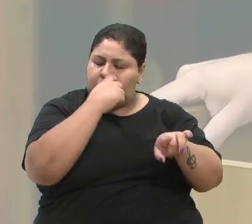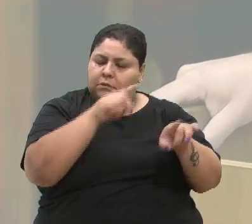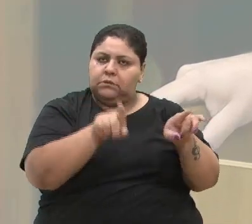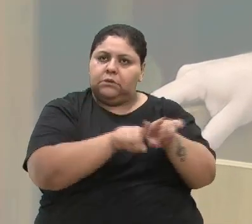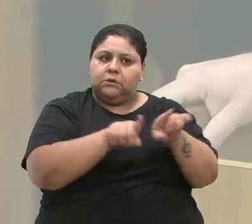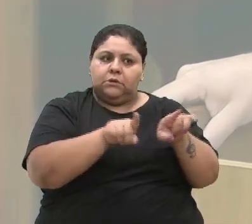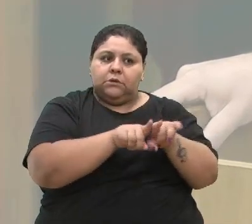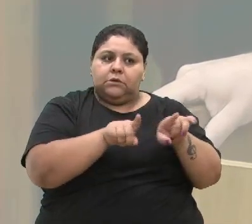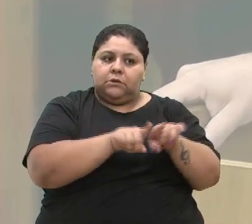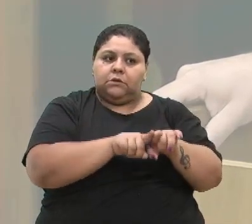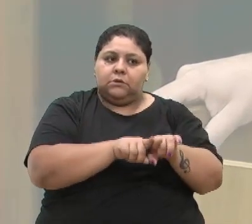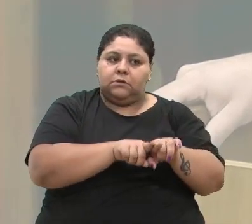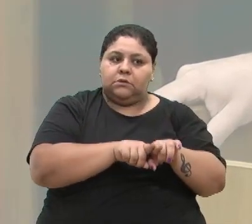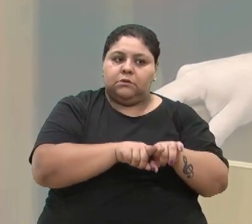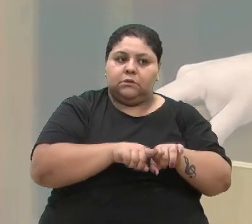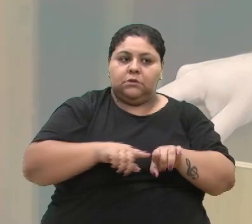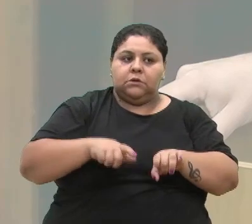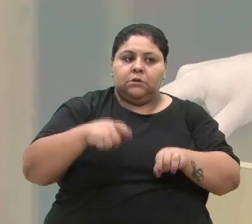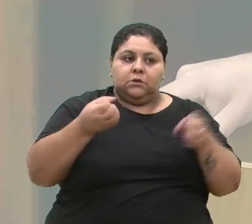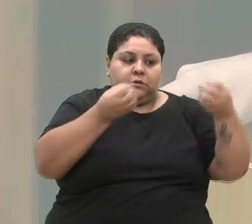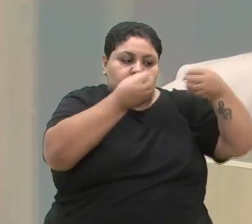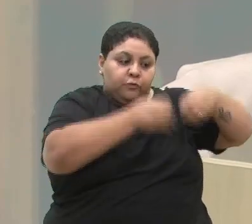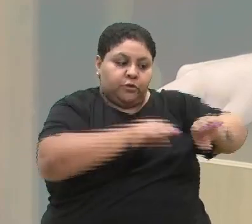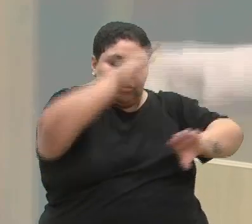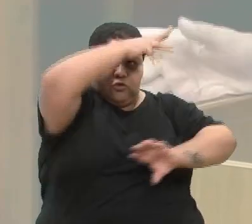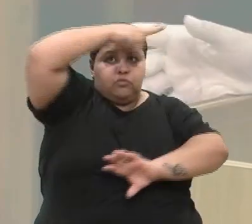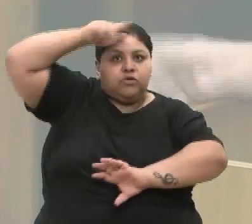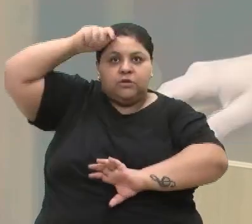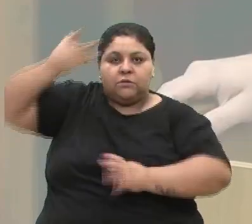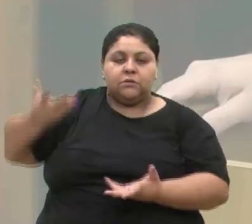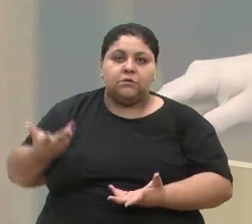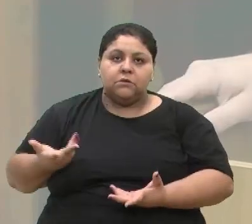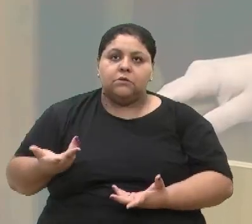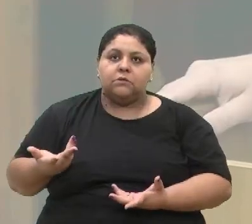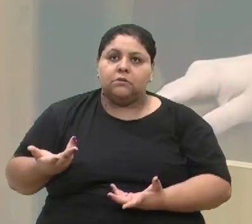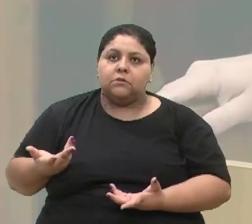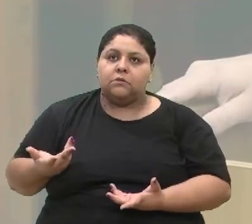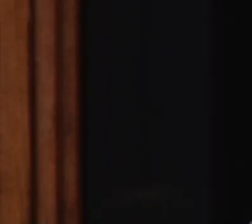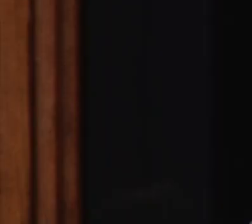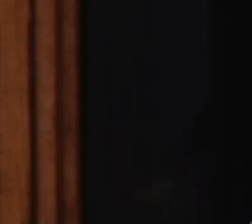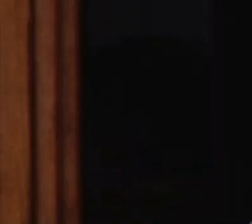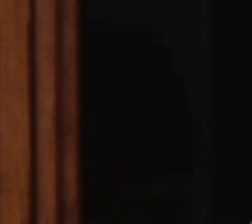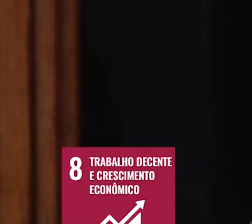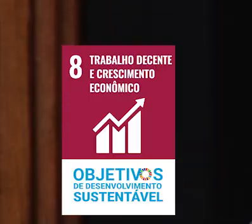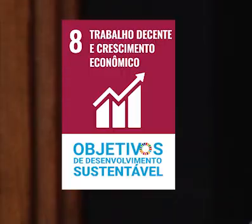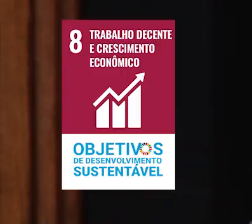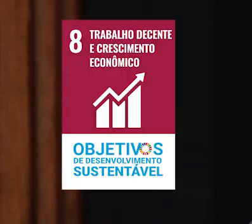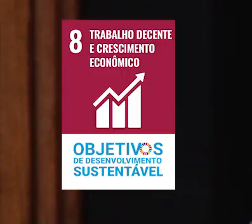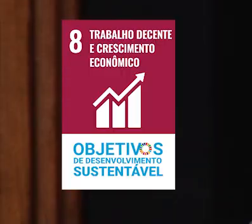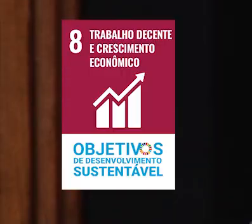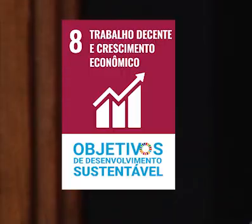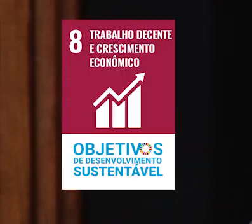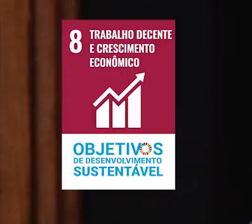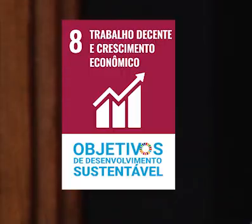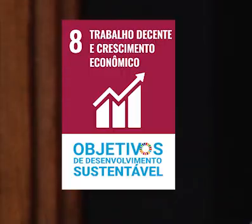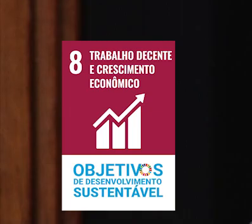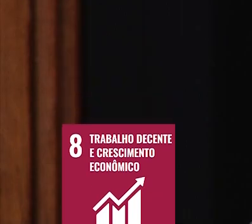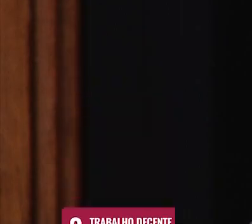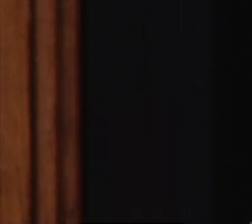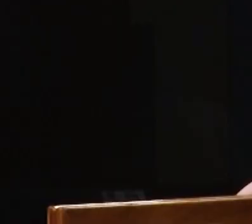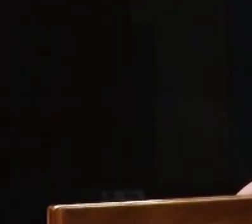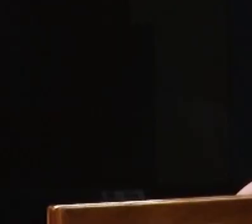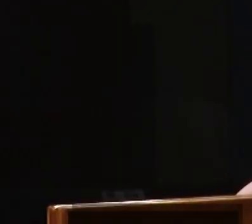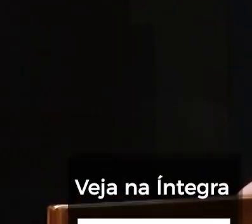com que o município use o recurso do Ministério da Saúde para os ACS, porque hoje ele não faz isso. Bortola também questionou o